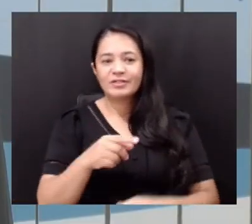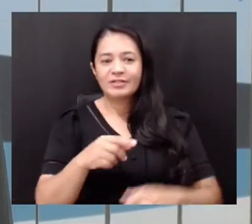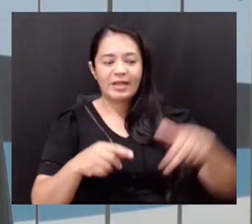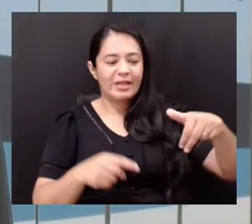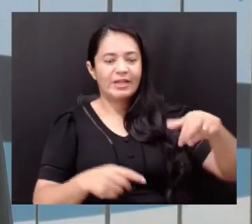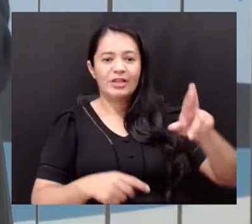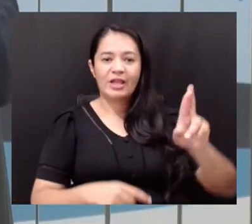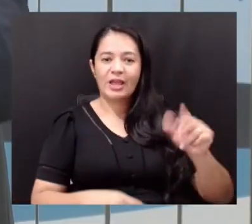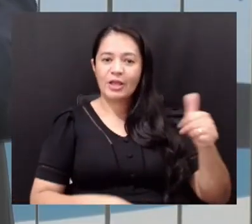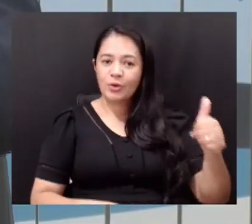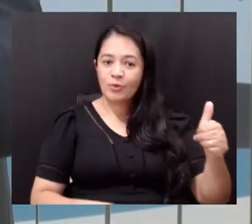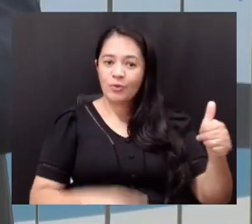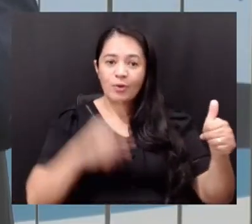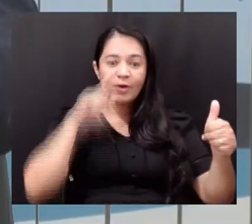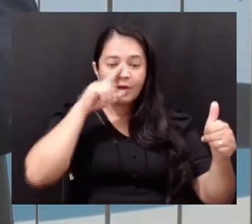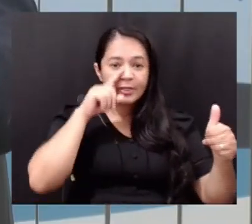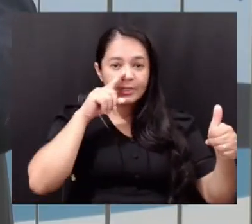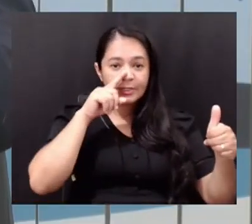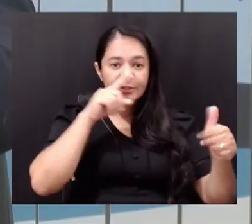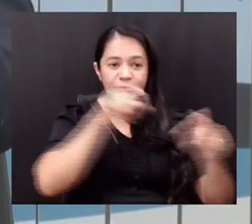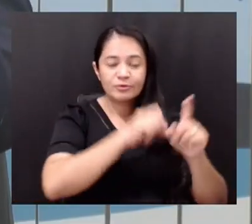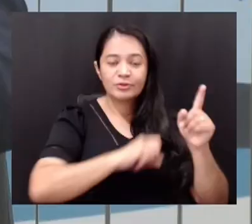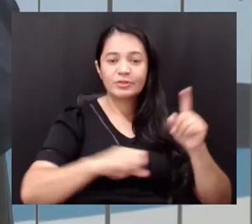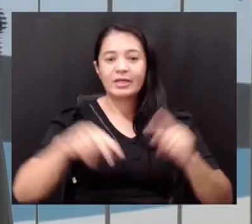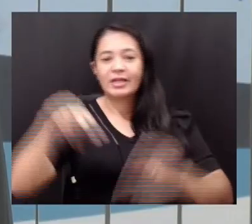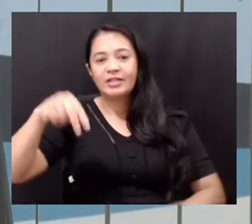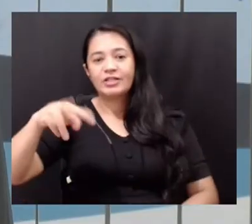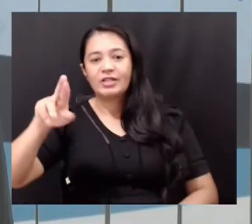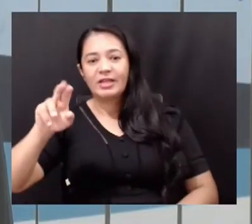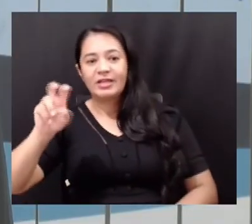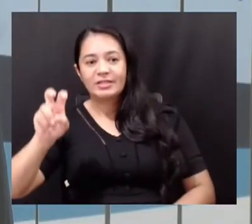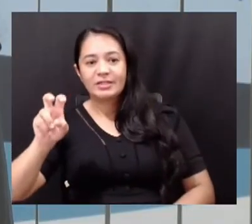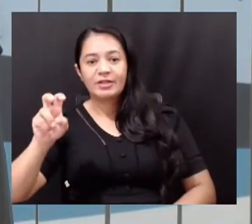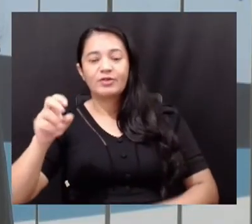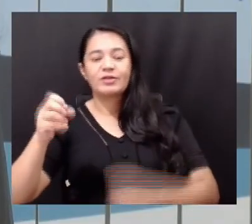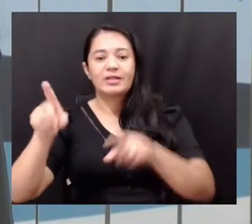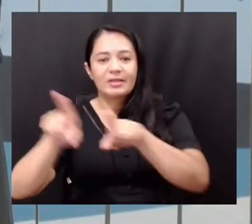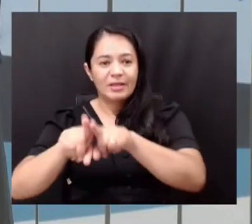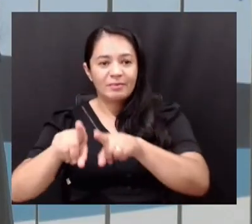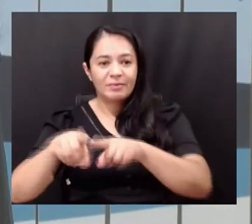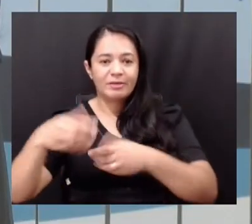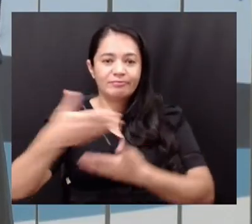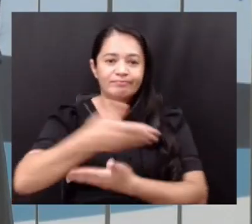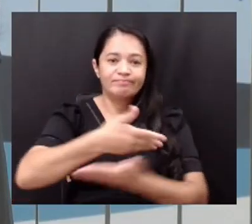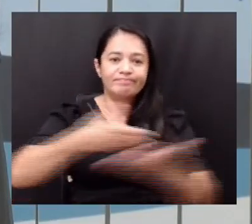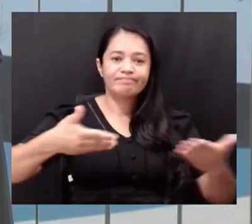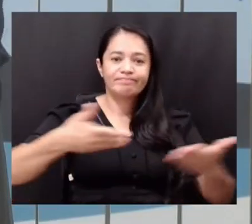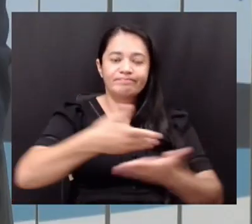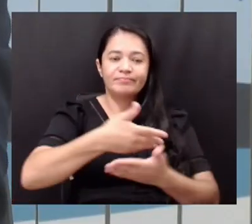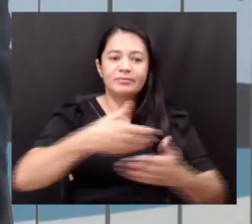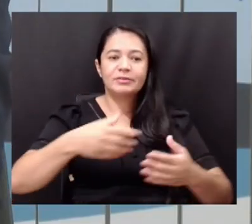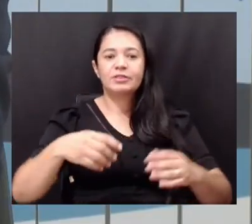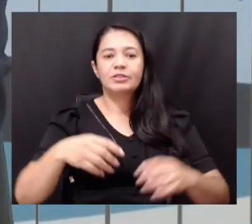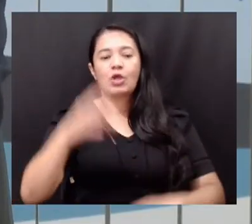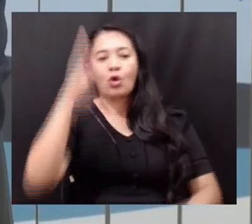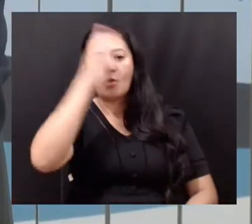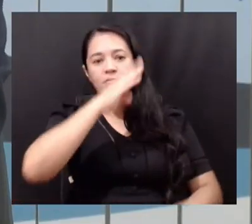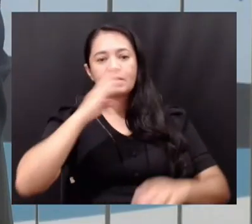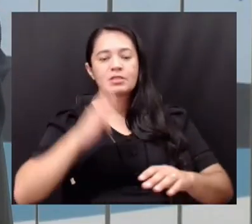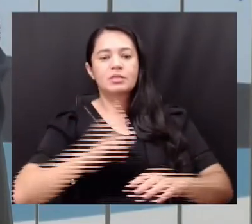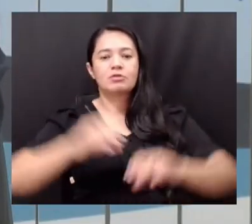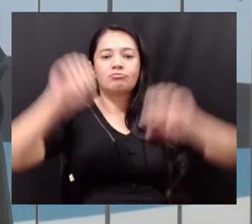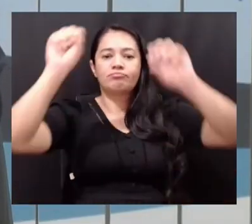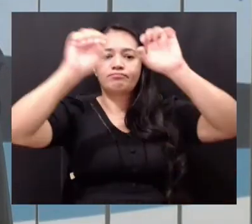risco psicossocial. A NR5 fala também. O Brasil, ele é muito estruturado em relação a isso. E o Brasil é